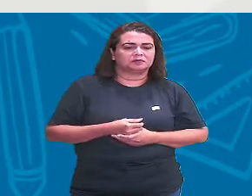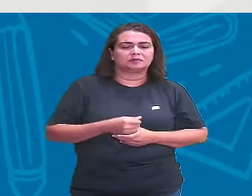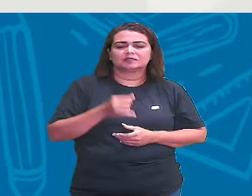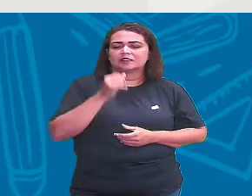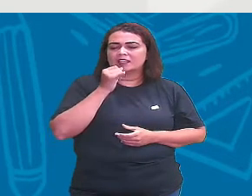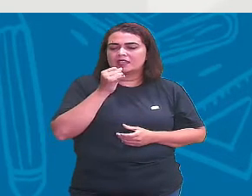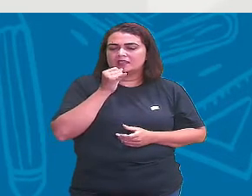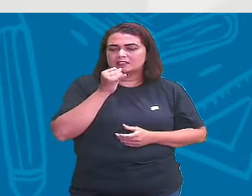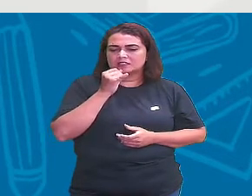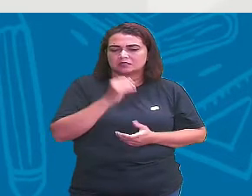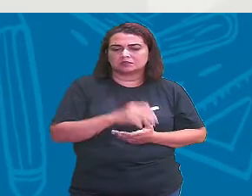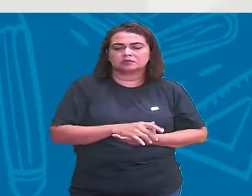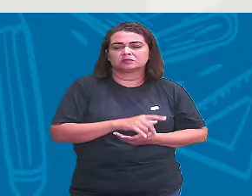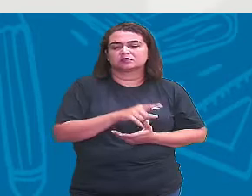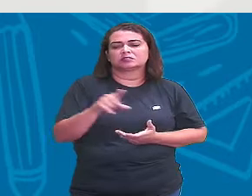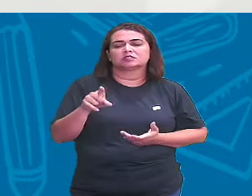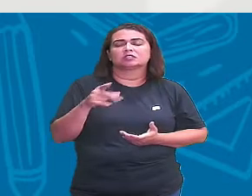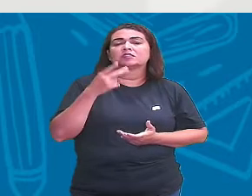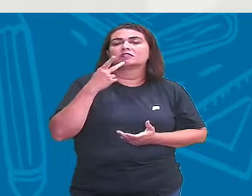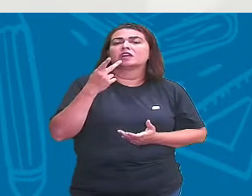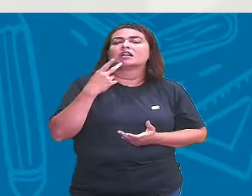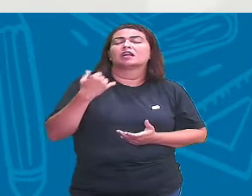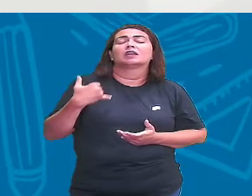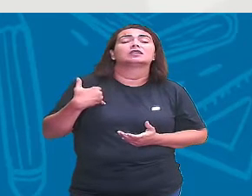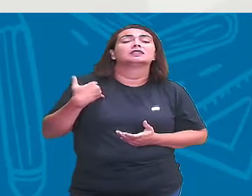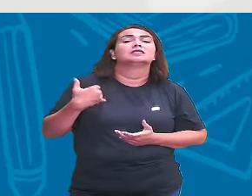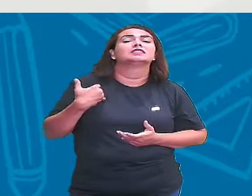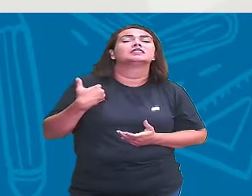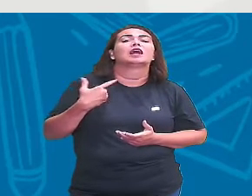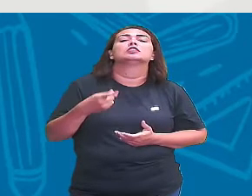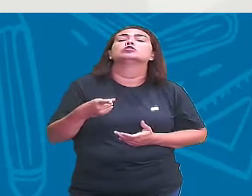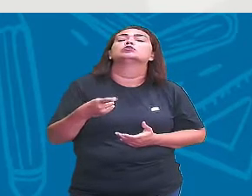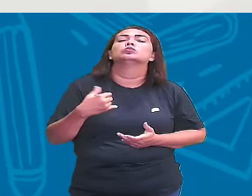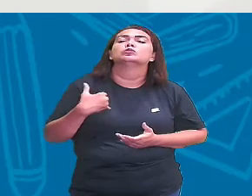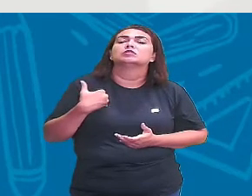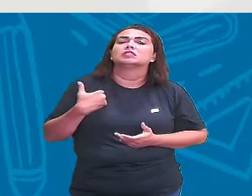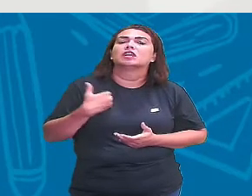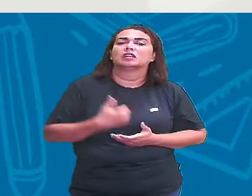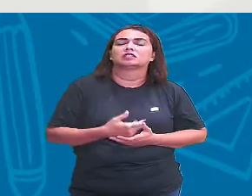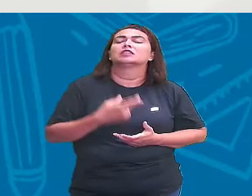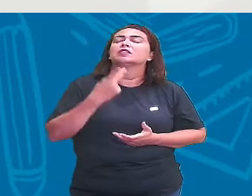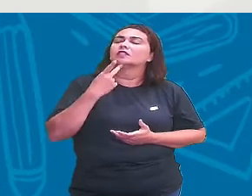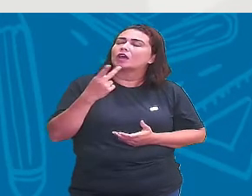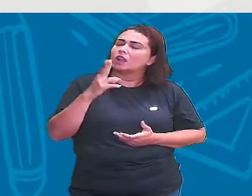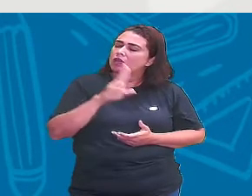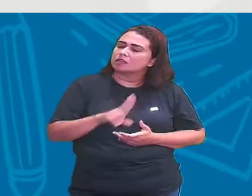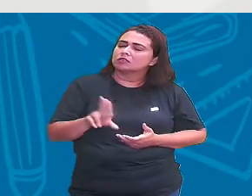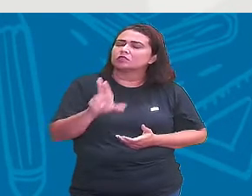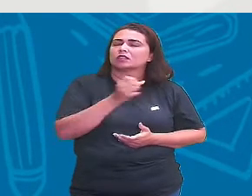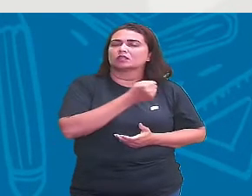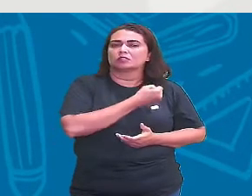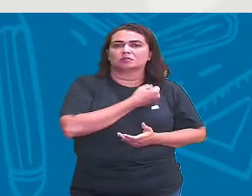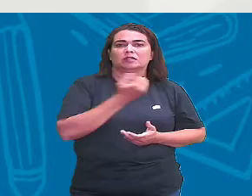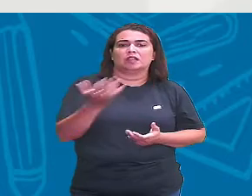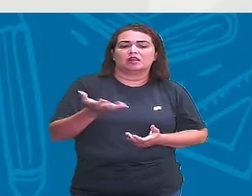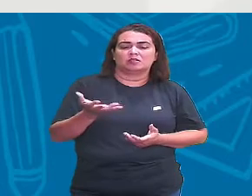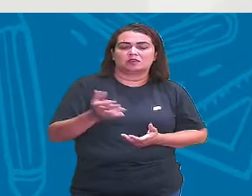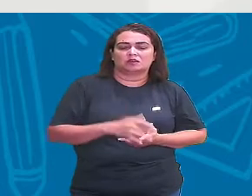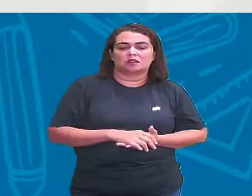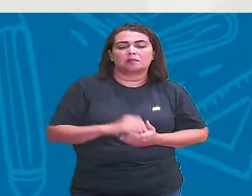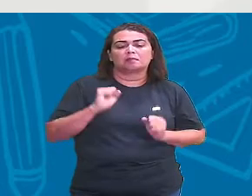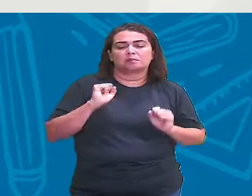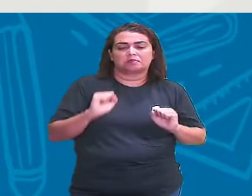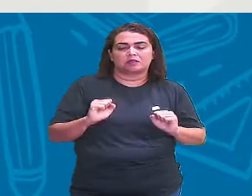exemplo, quando você vai dizer a sua idade, você diz também usando um número, como a tia falou agora. Você